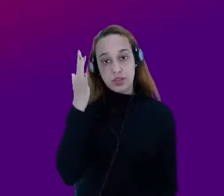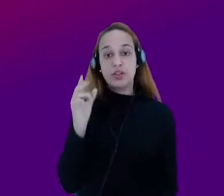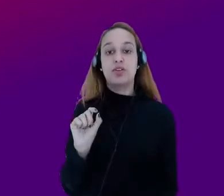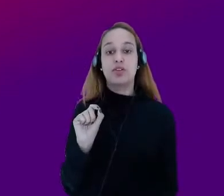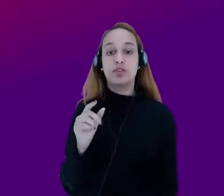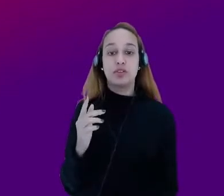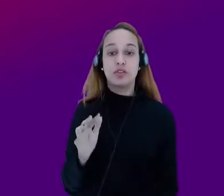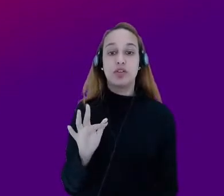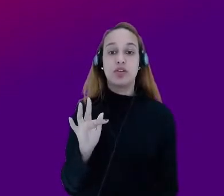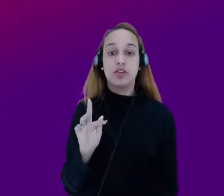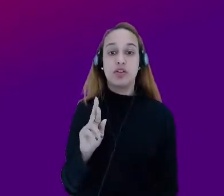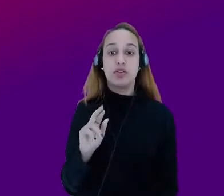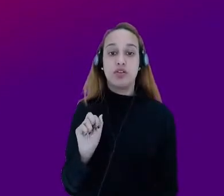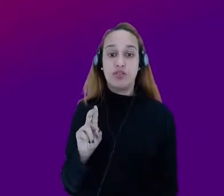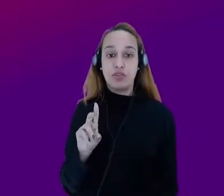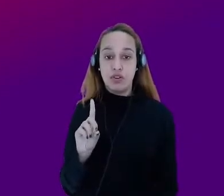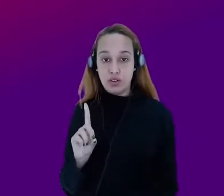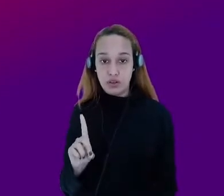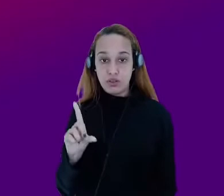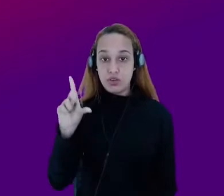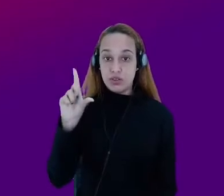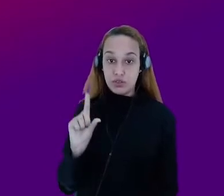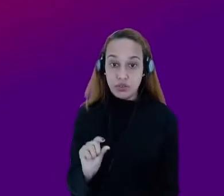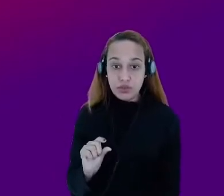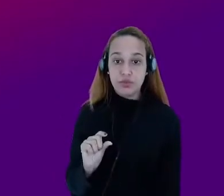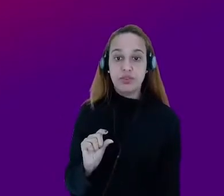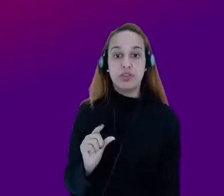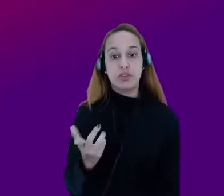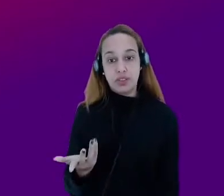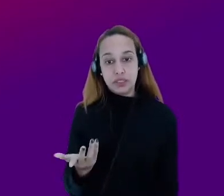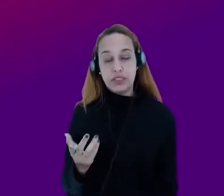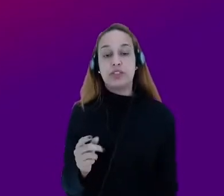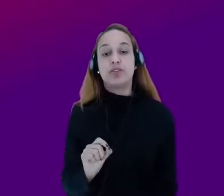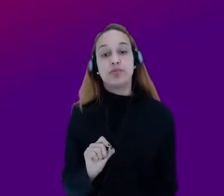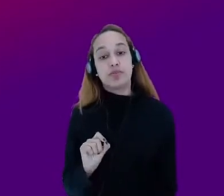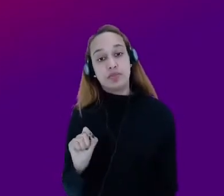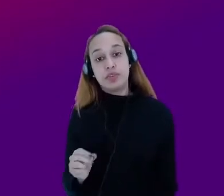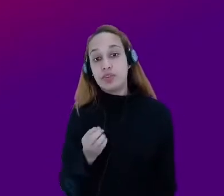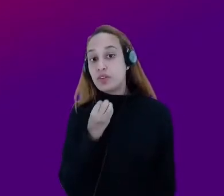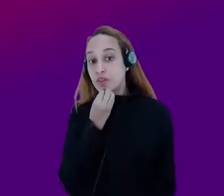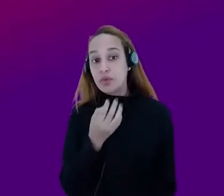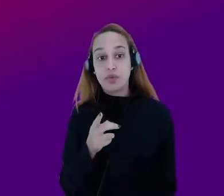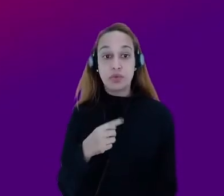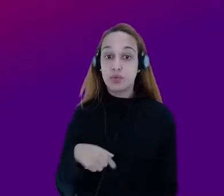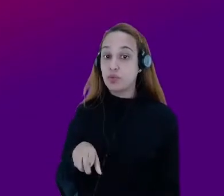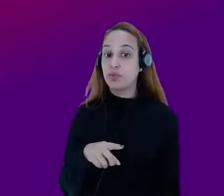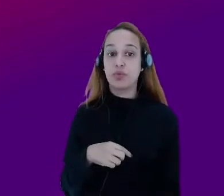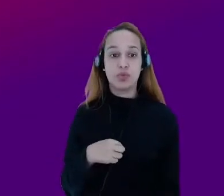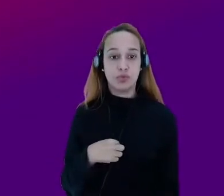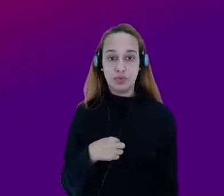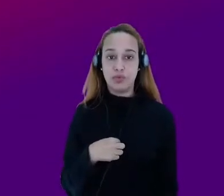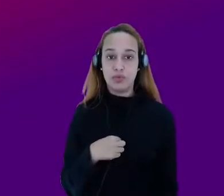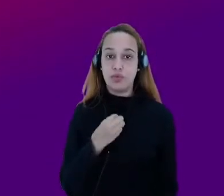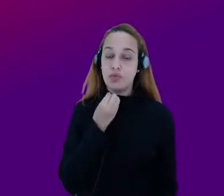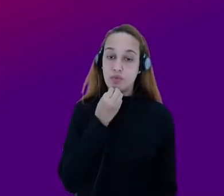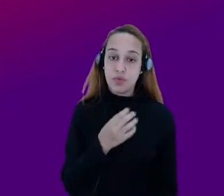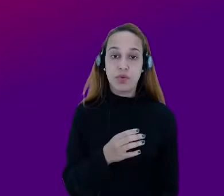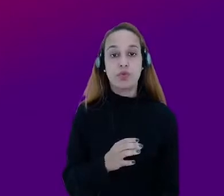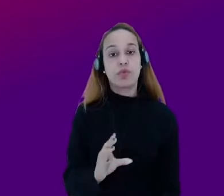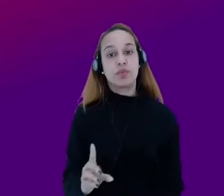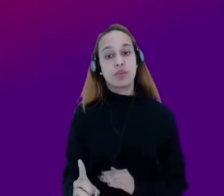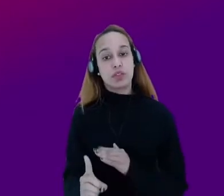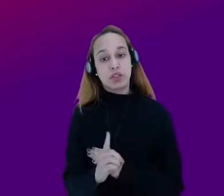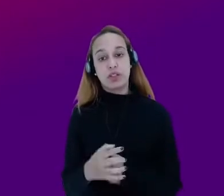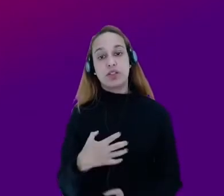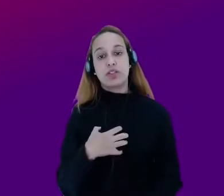fraudes caia drasticamente, tá? Então, isso é bom para todo mundo. Isso é bom para os clientes que se sentem mais